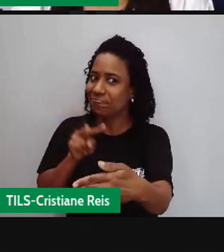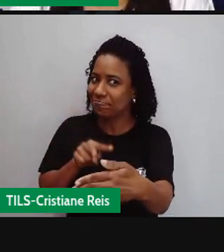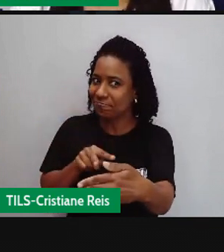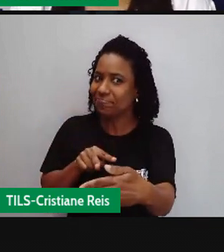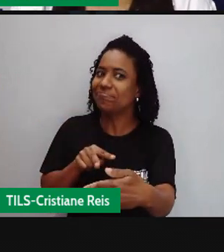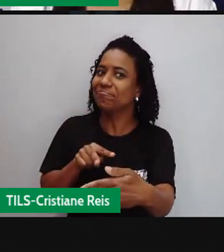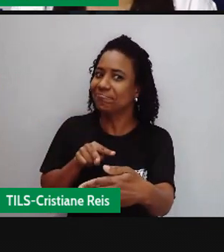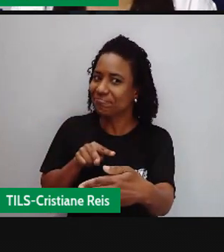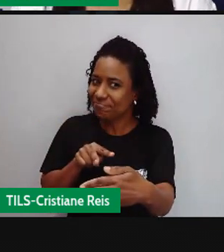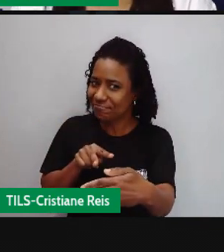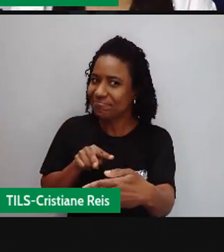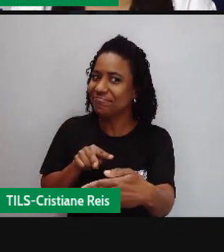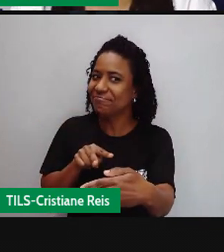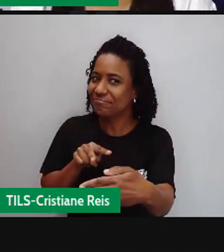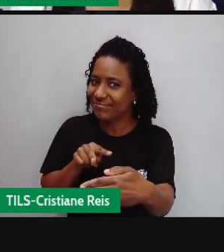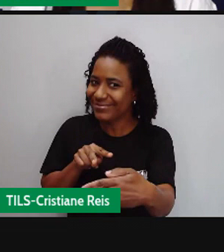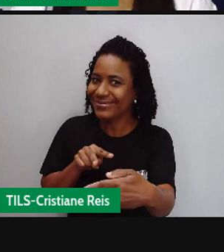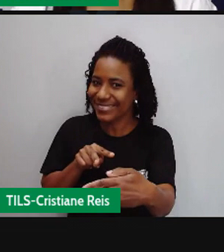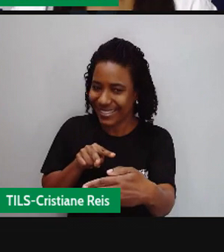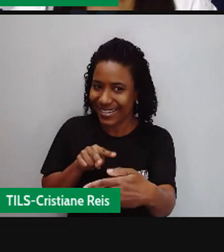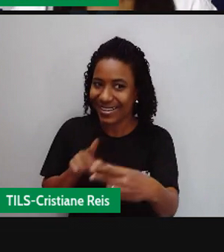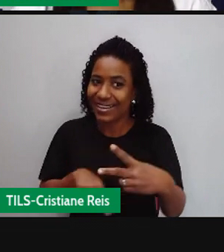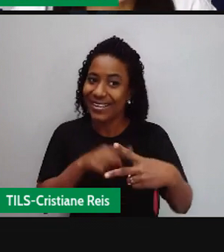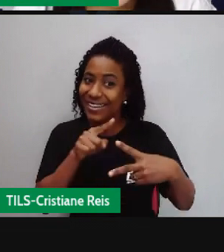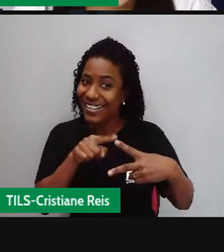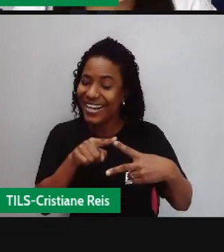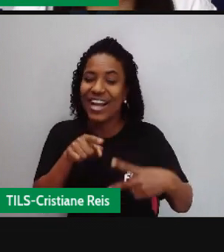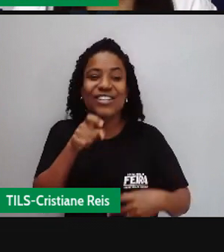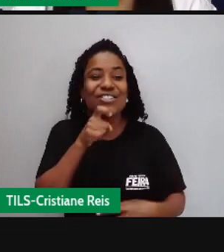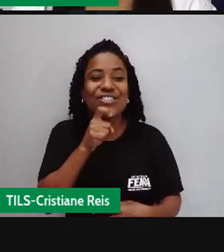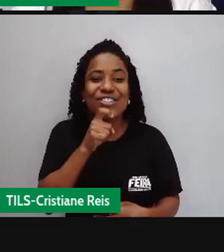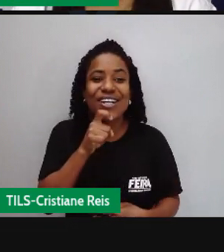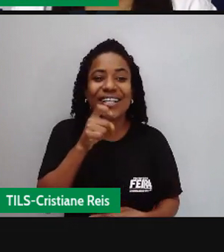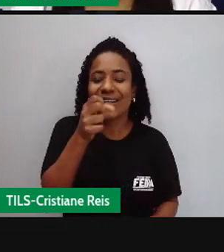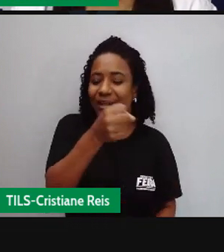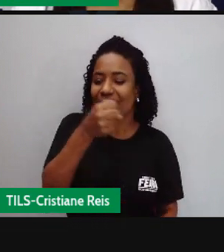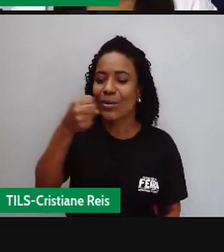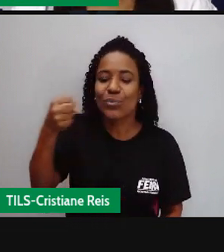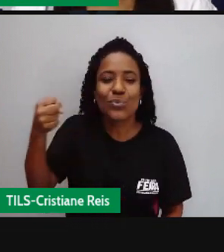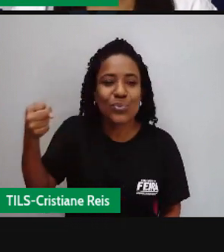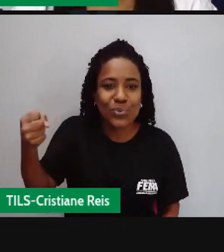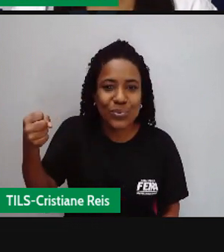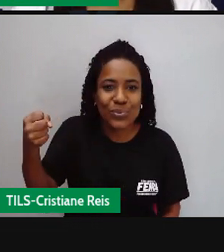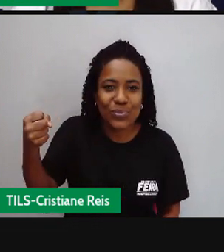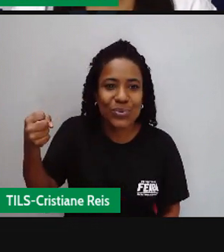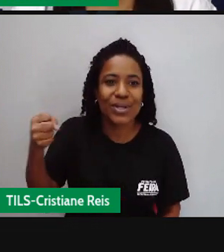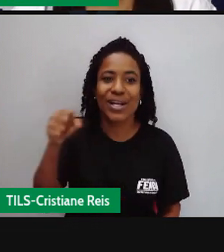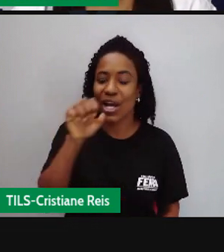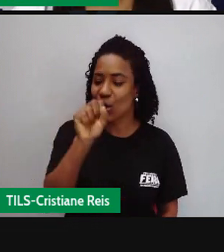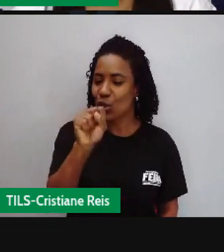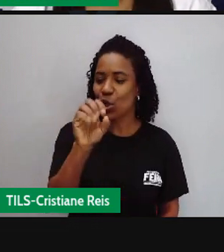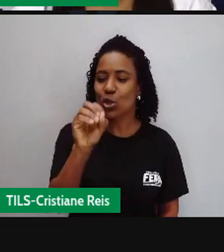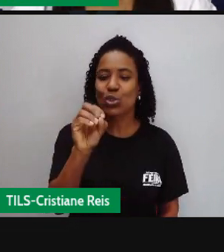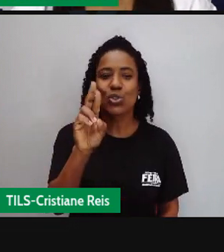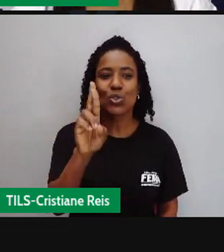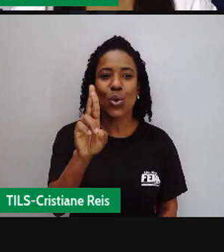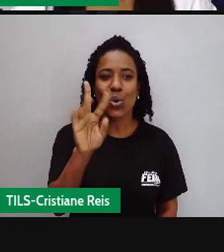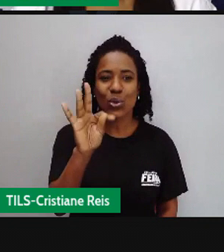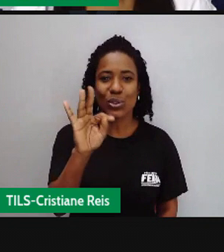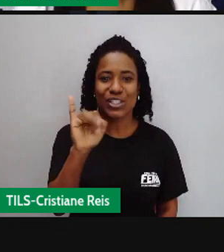só, a geladeira está sortida com O. A conversa que tive com a